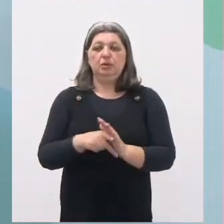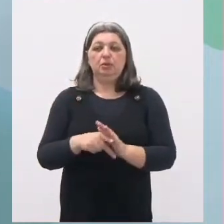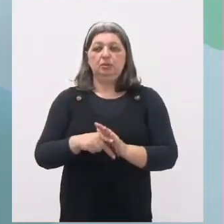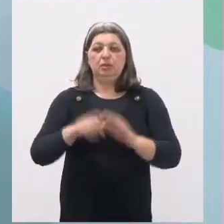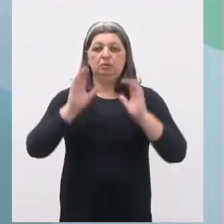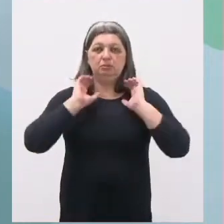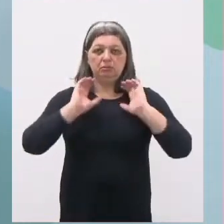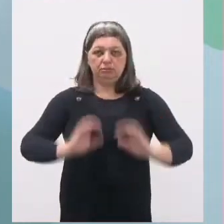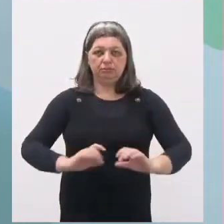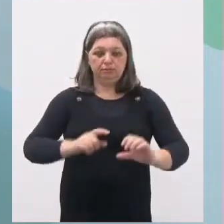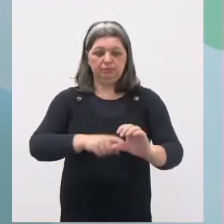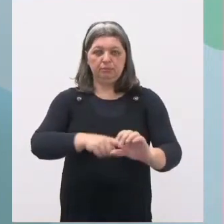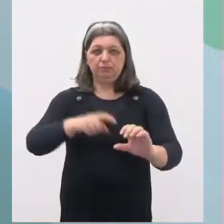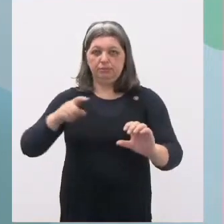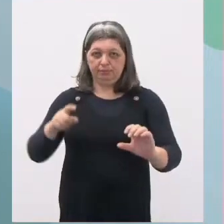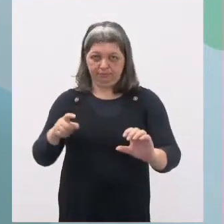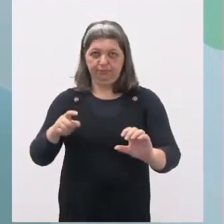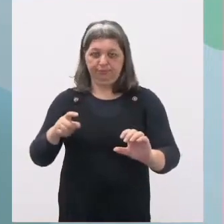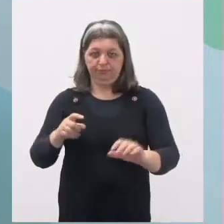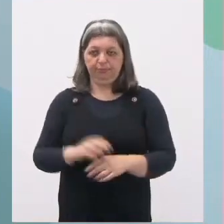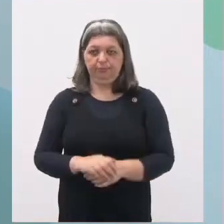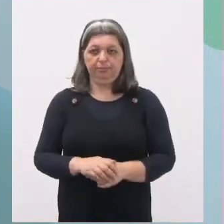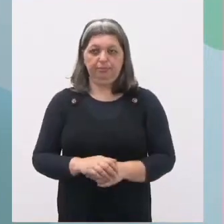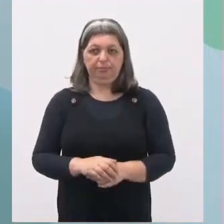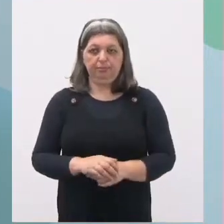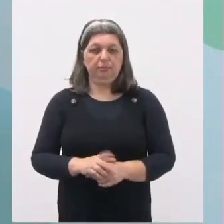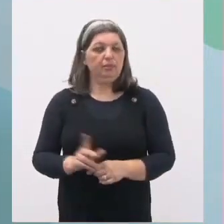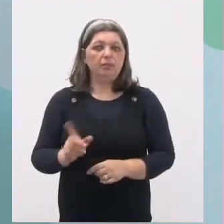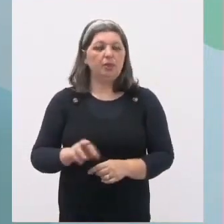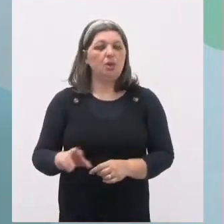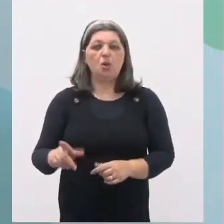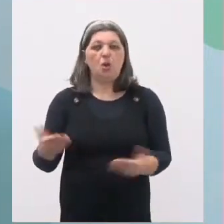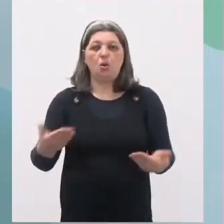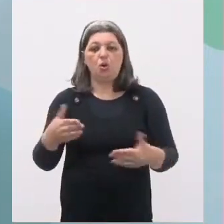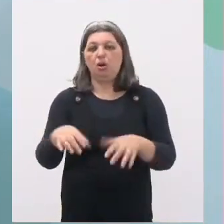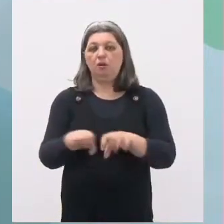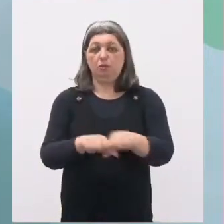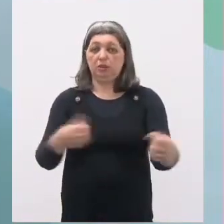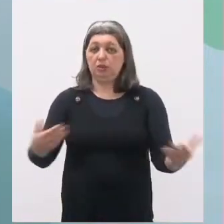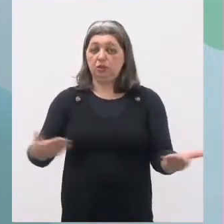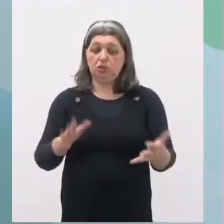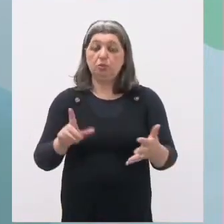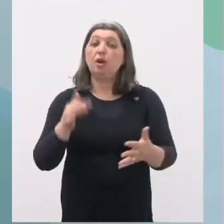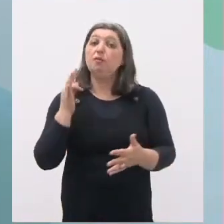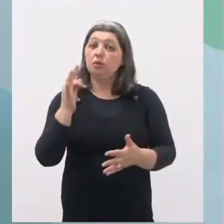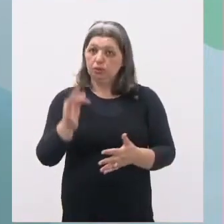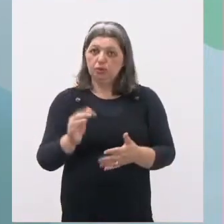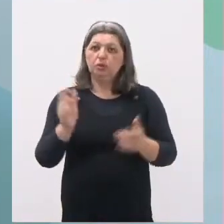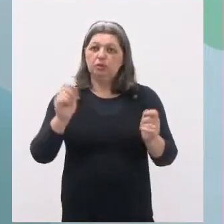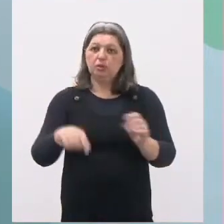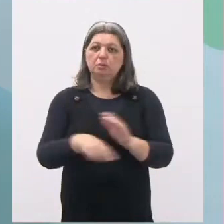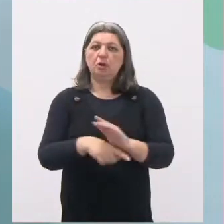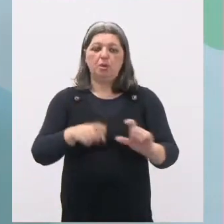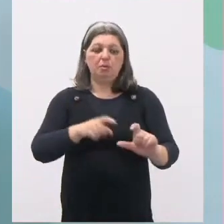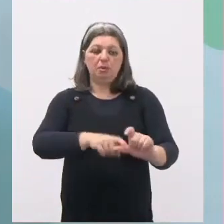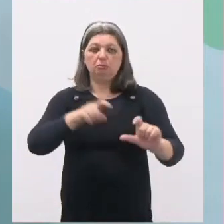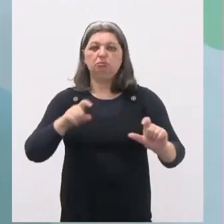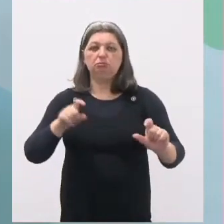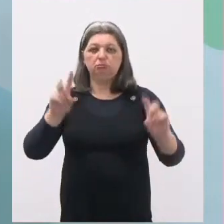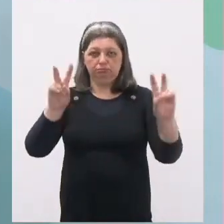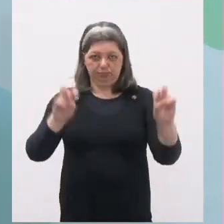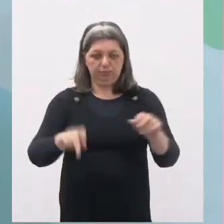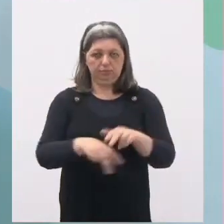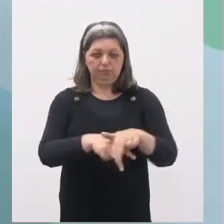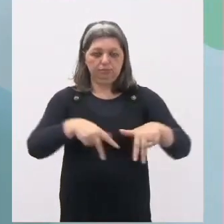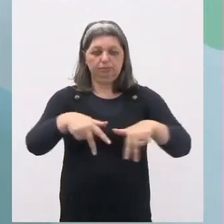autônomos. É uma parte que nós vamos depois destacar, não nessa formação, mas formações posteriores sobre a questão da autonomia, do protagonismo